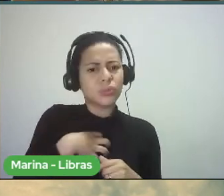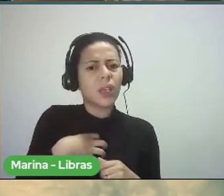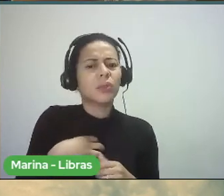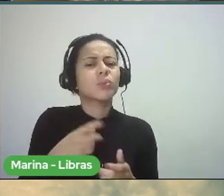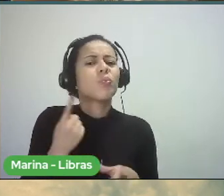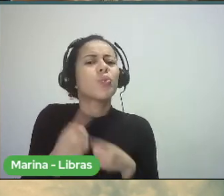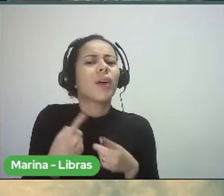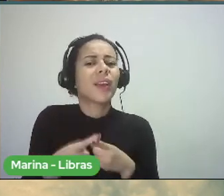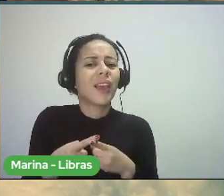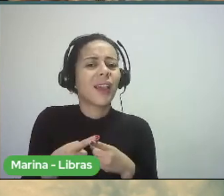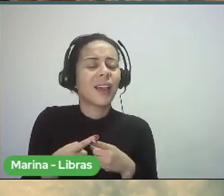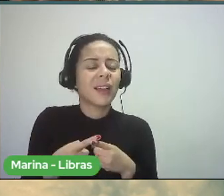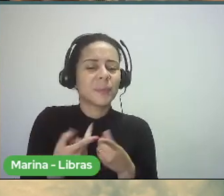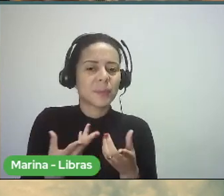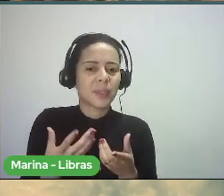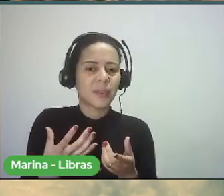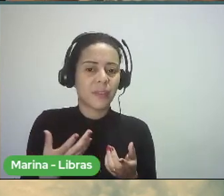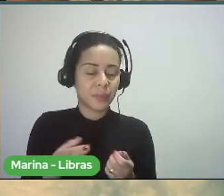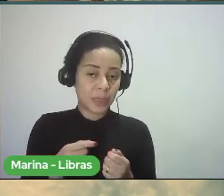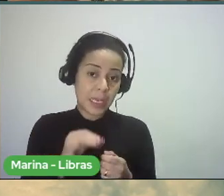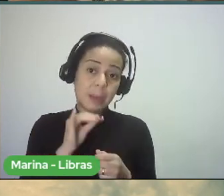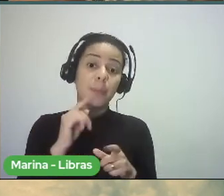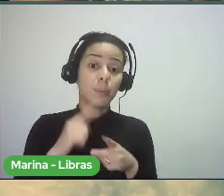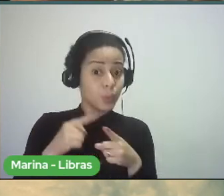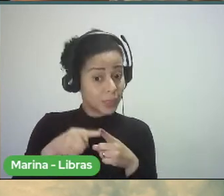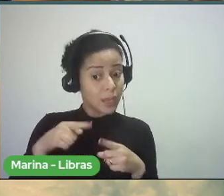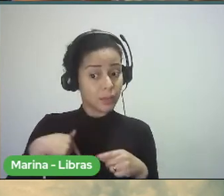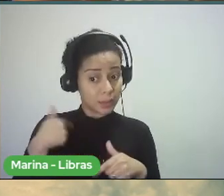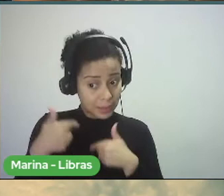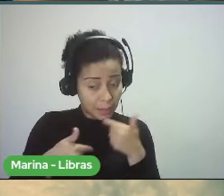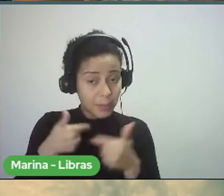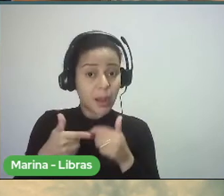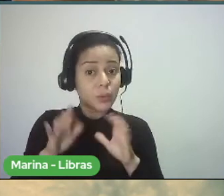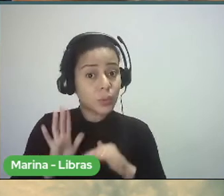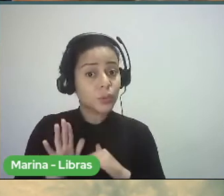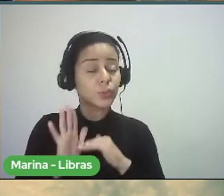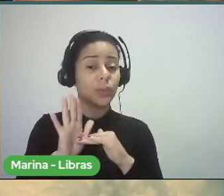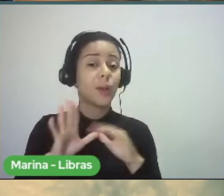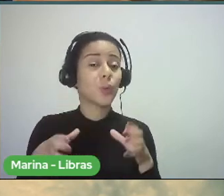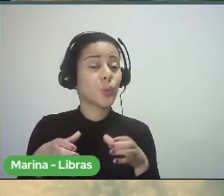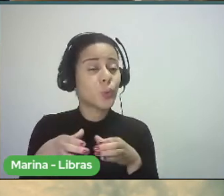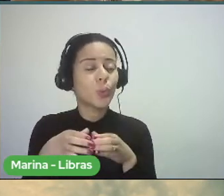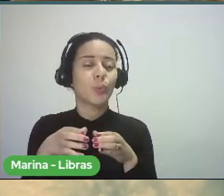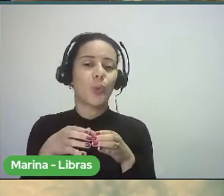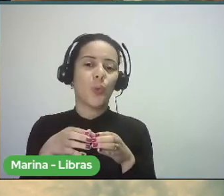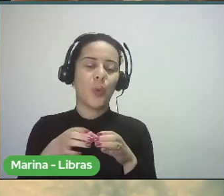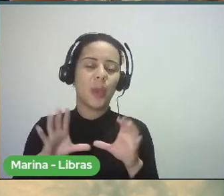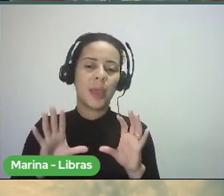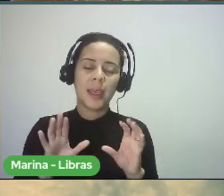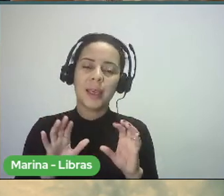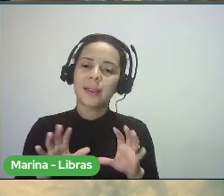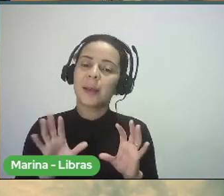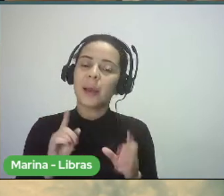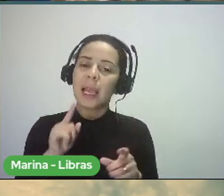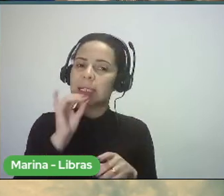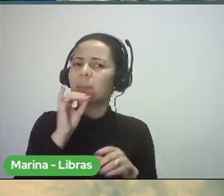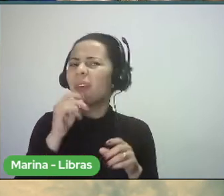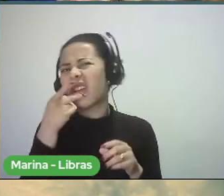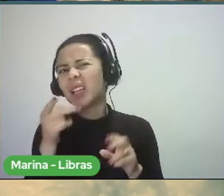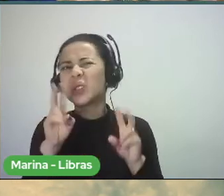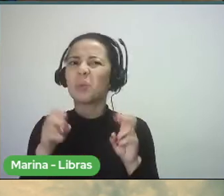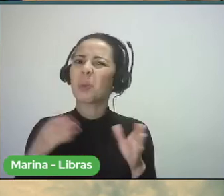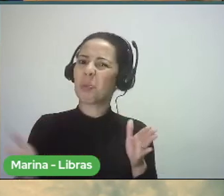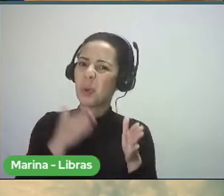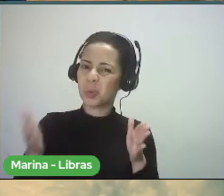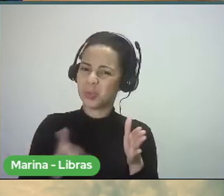entende que sou maximiza a efetividade do time e eu gosto de falar em atividade a gente não produtividade e produtividade como se nosso trabalho fosse